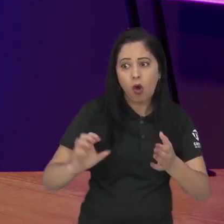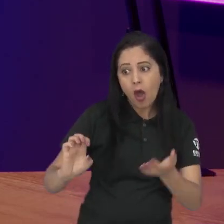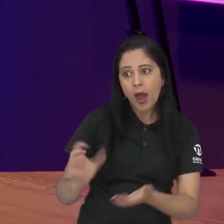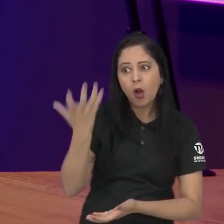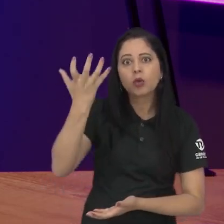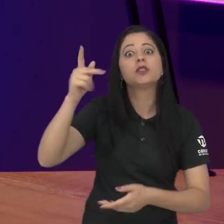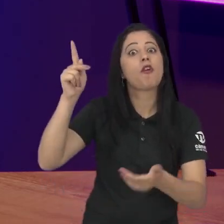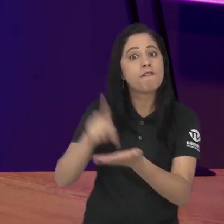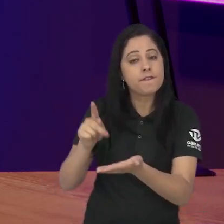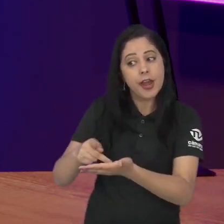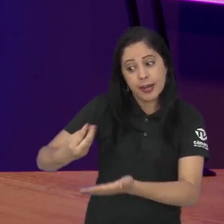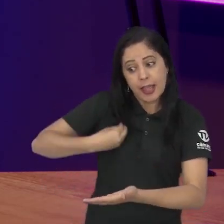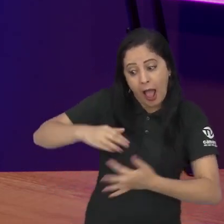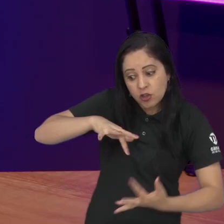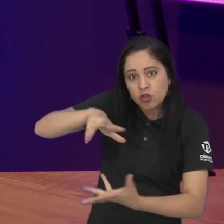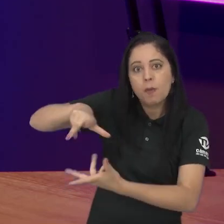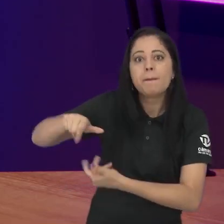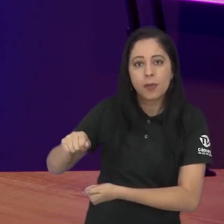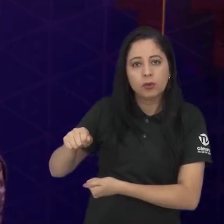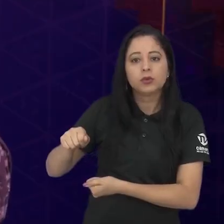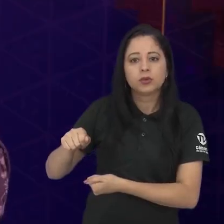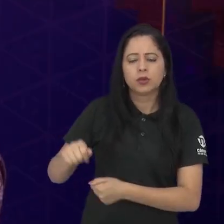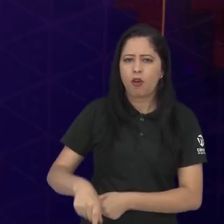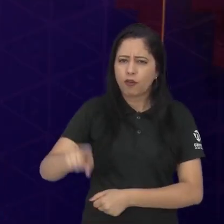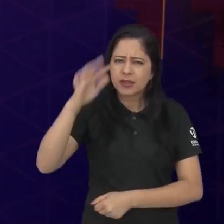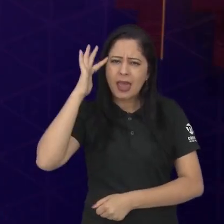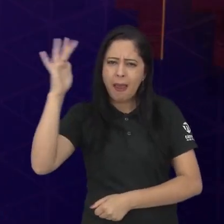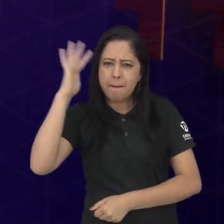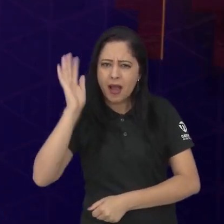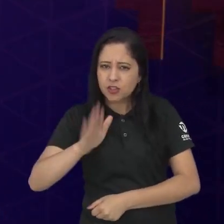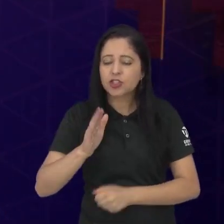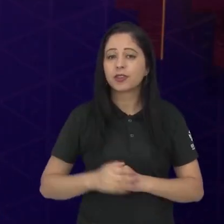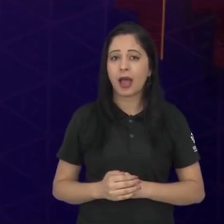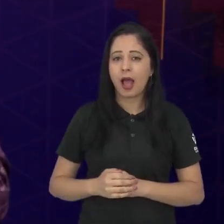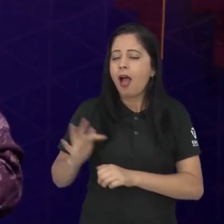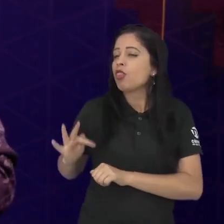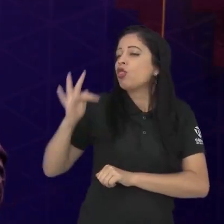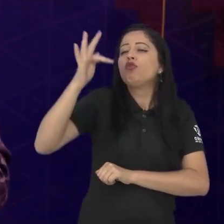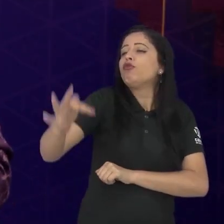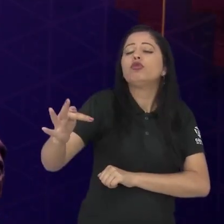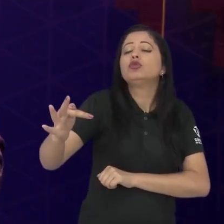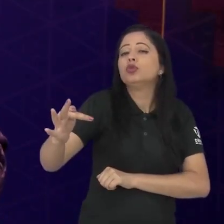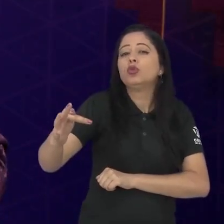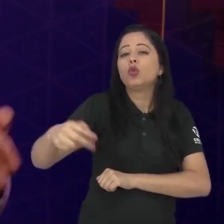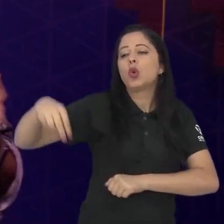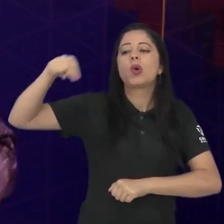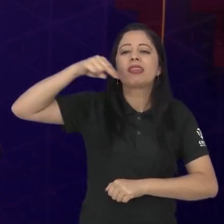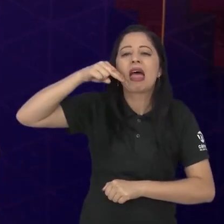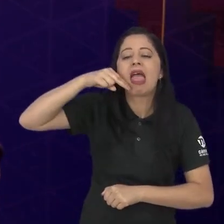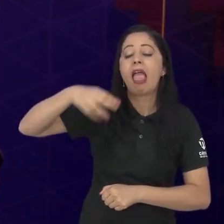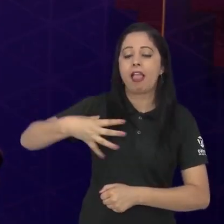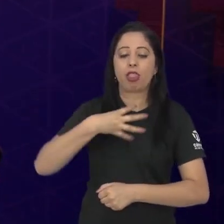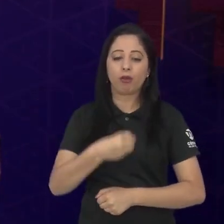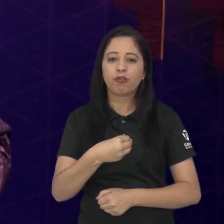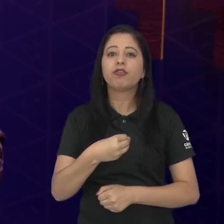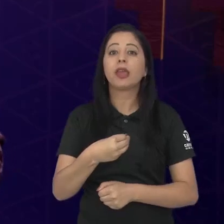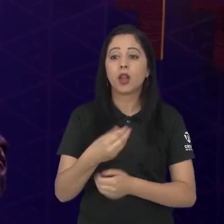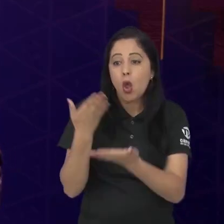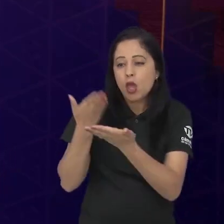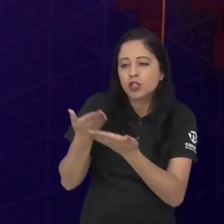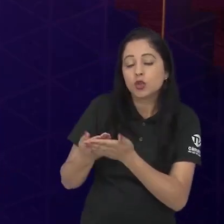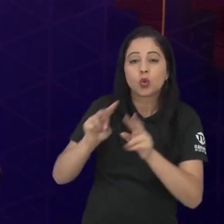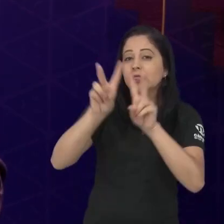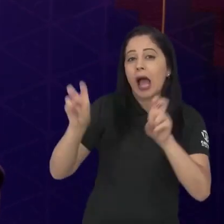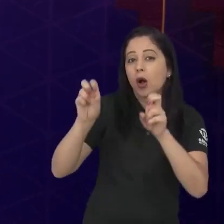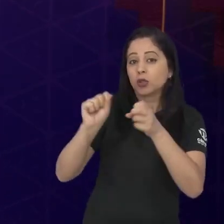repente passaram a fazer parte da nossa vida. E vocês pararam para pensar que daqui a alguns anos os nossos filhos, os nossos netos